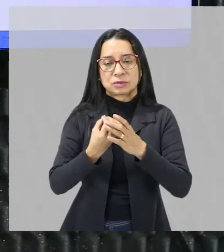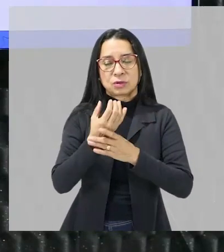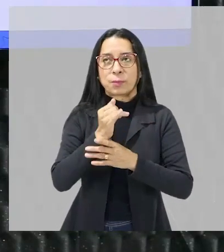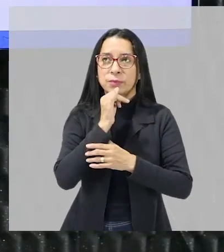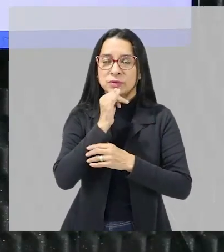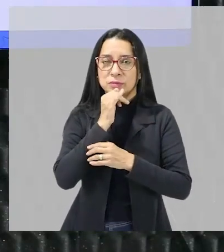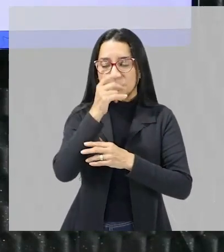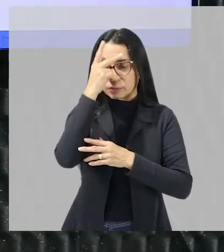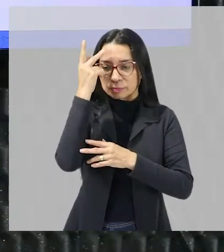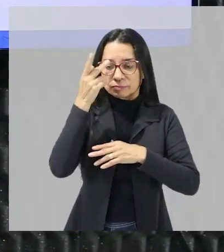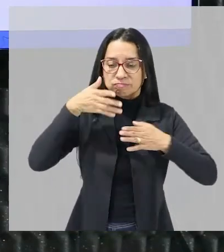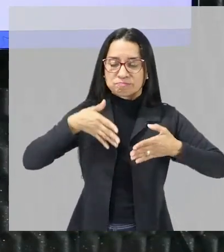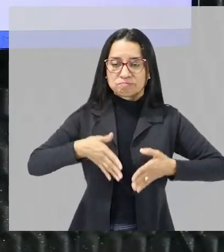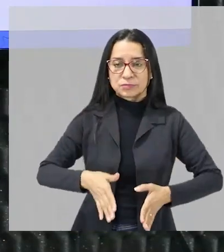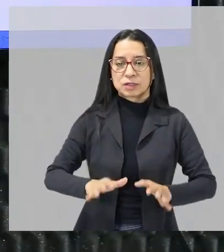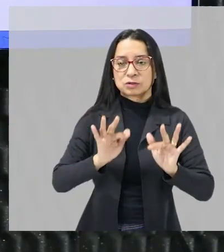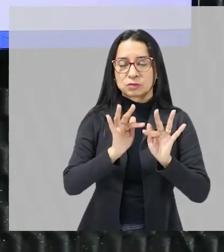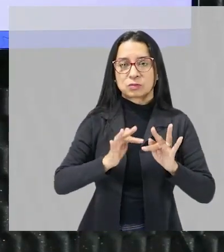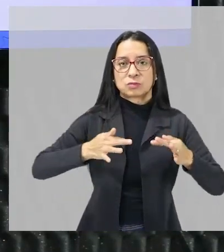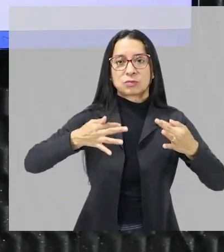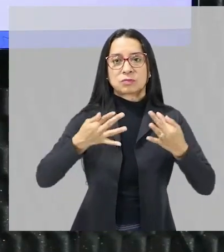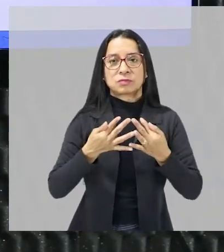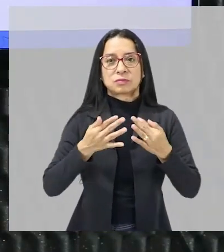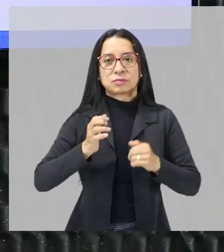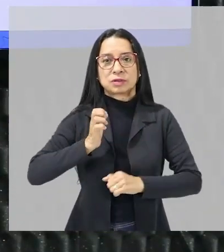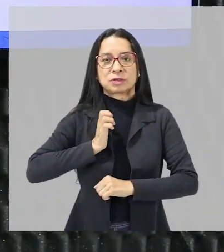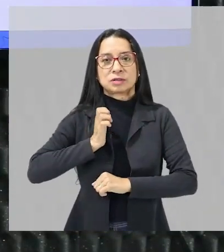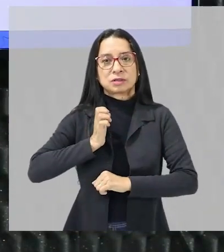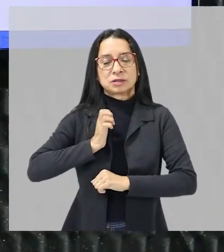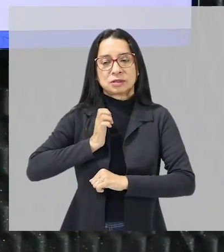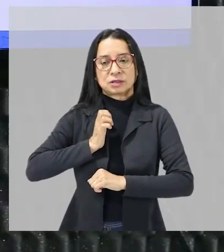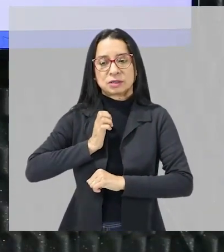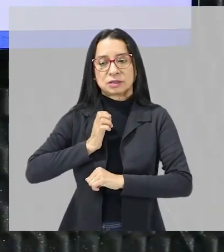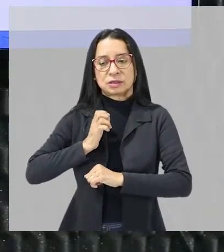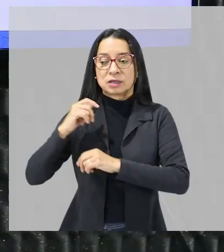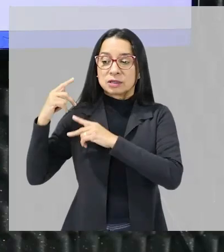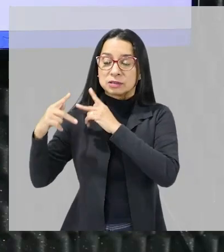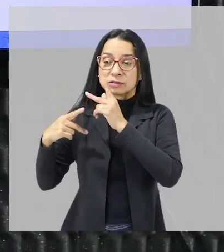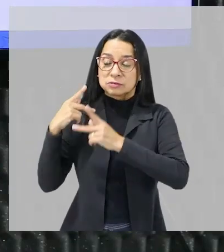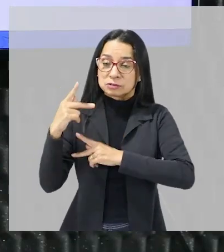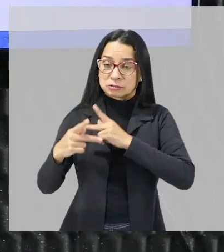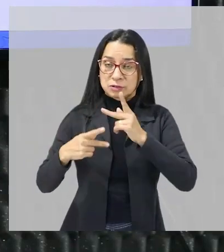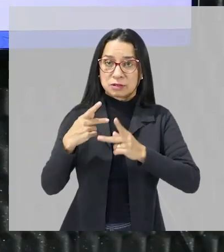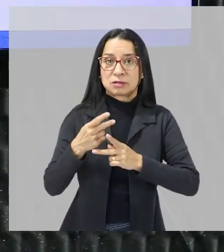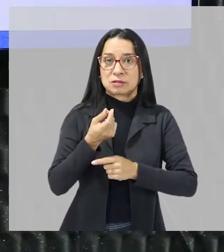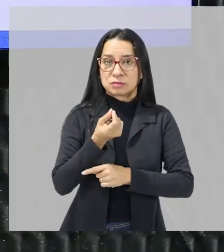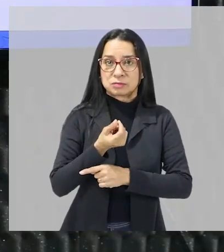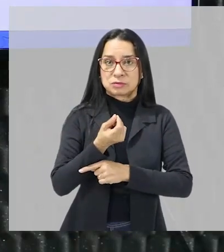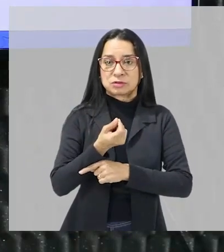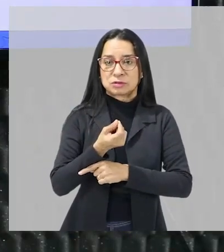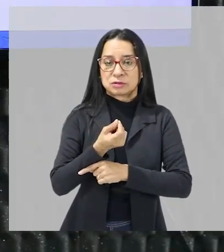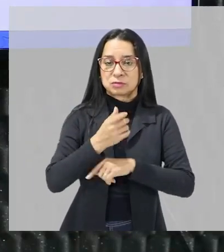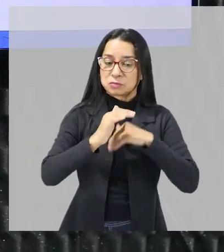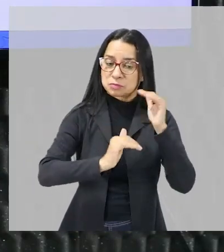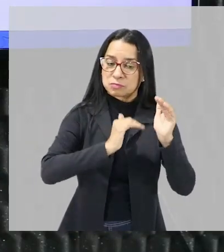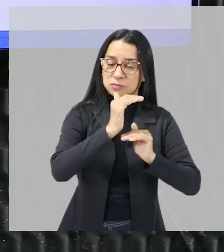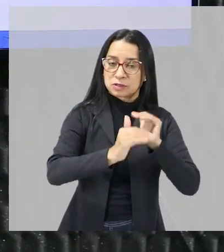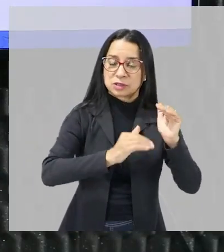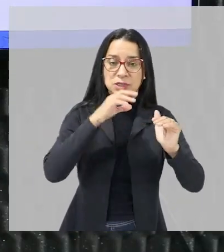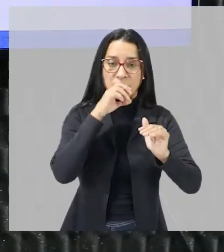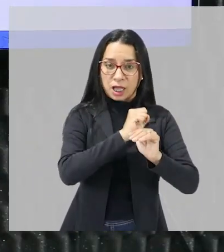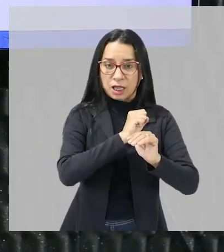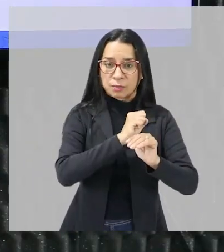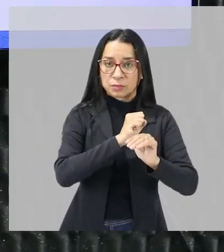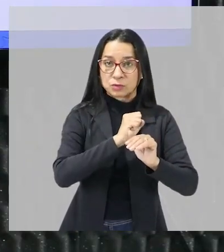que é rica e herda essa riqueza que ela herda, ela tende a crescer mais rápido, se ela for